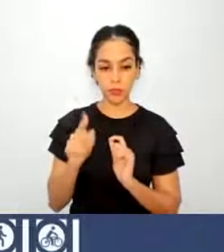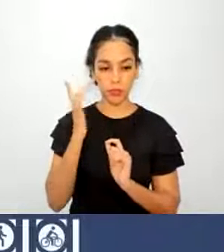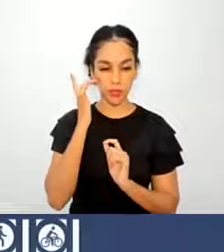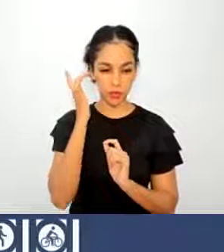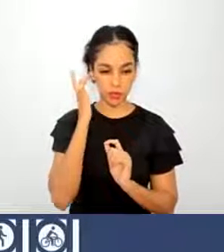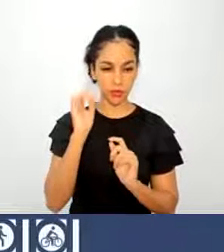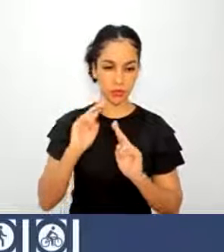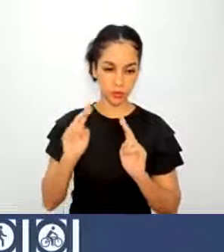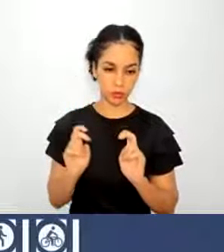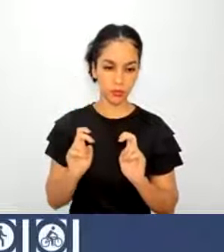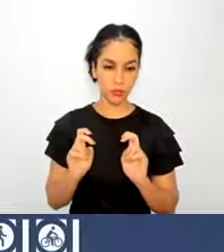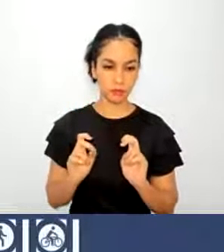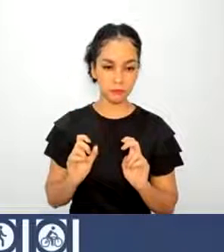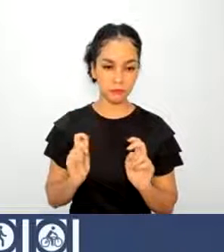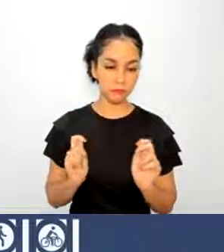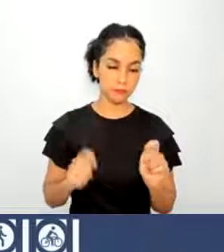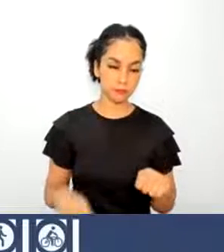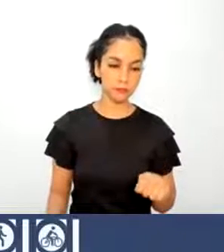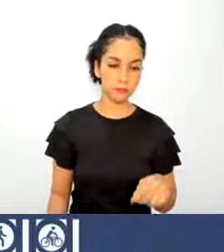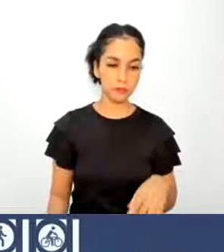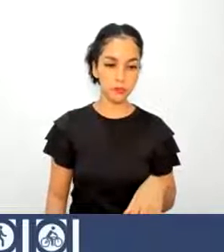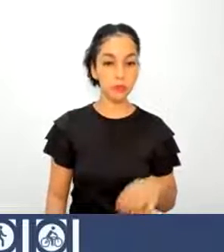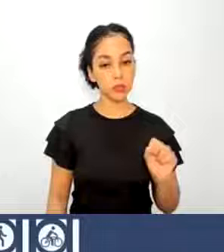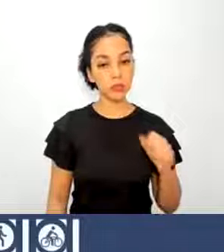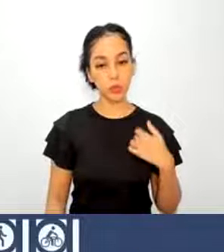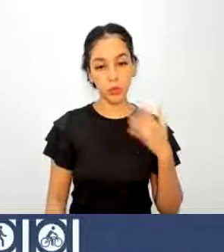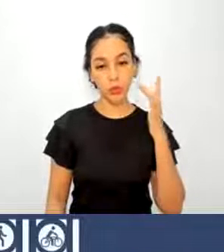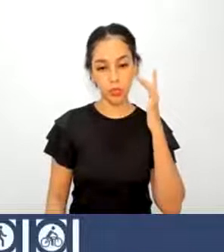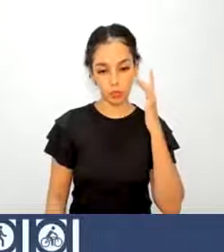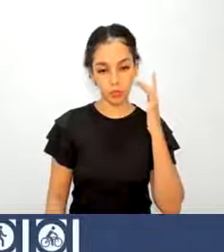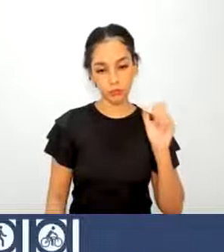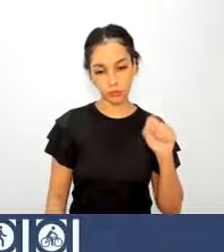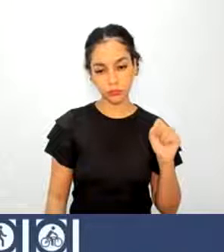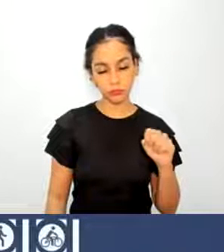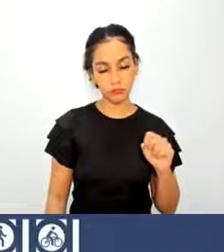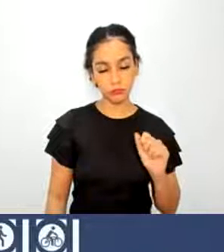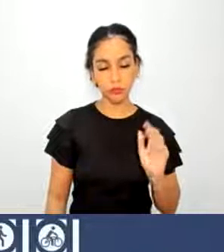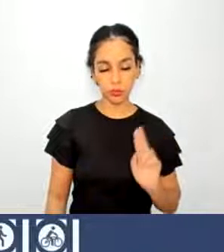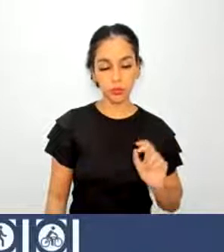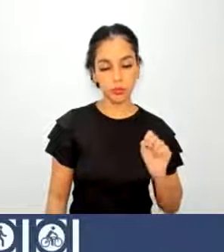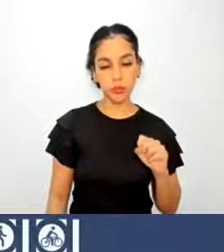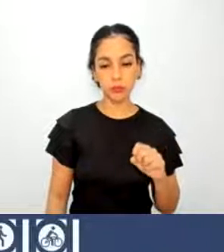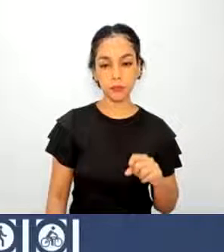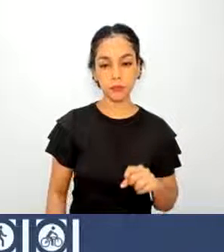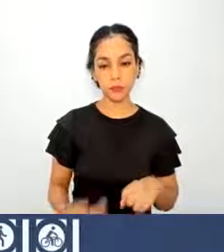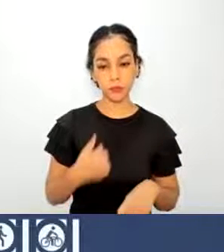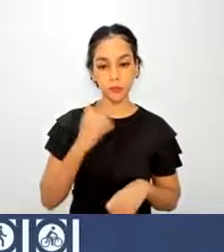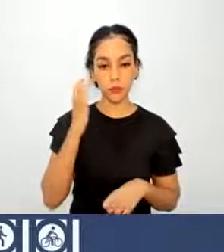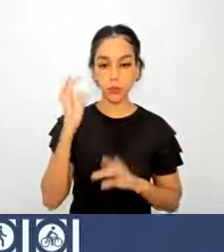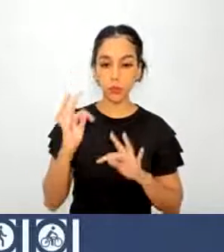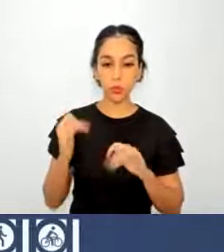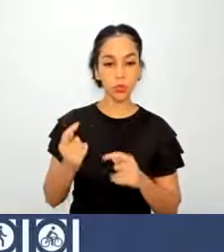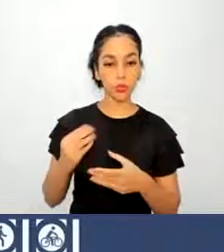e se ela é válida. E eu Não, eu acho que super válida. Eu acho super válida para determinadas coisas. Eu acho que tudo isso está dentro do